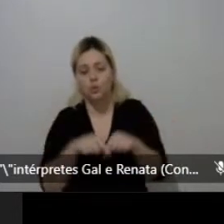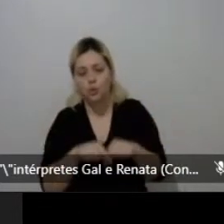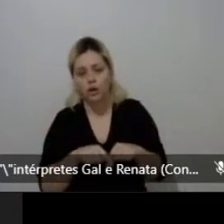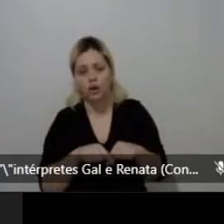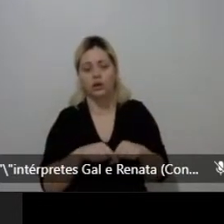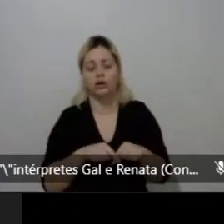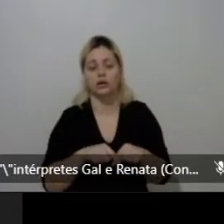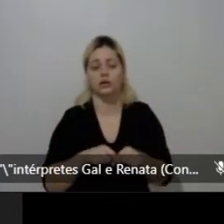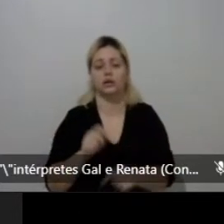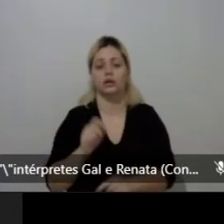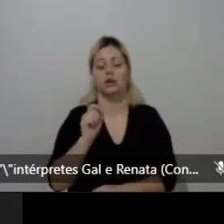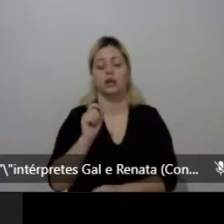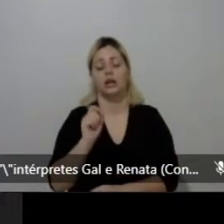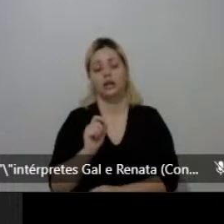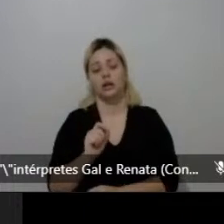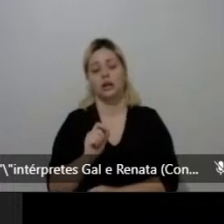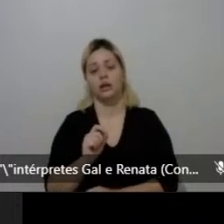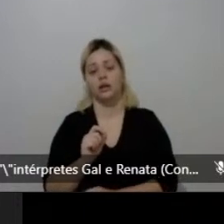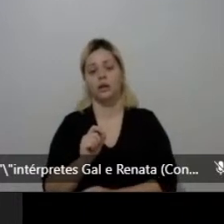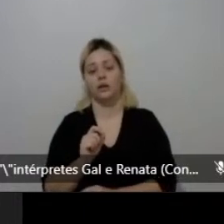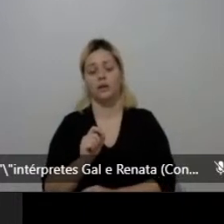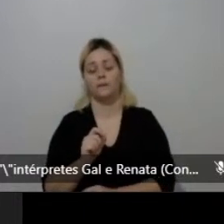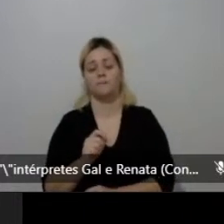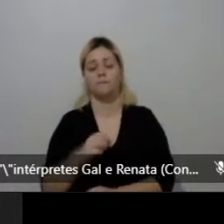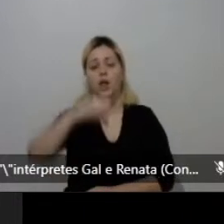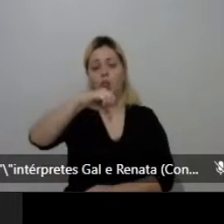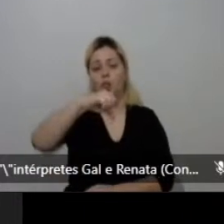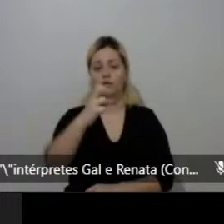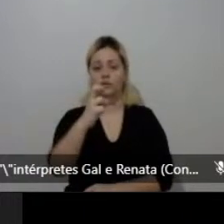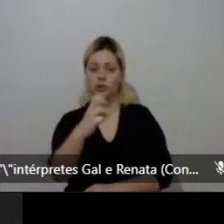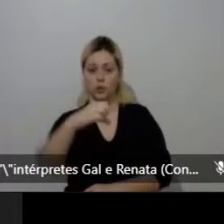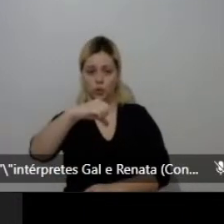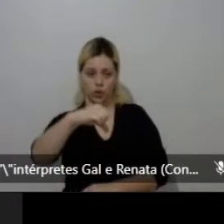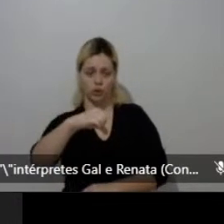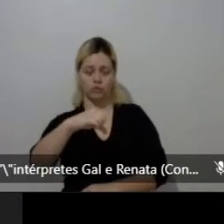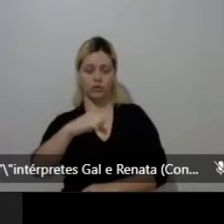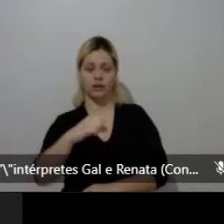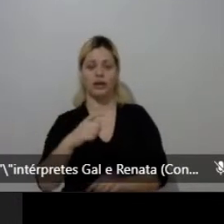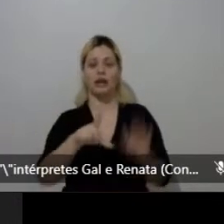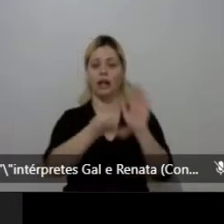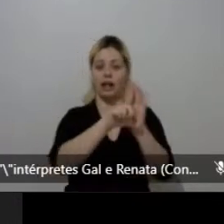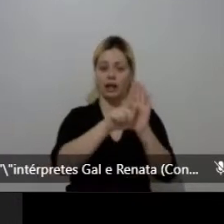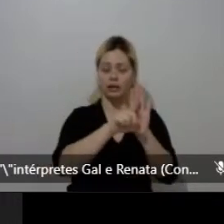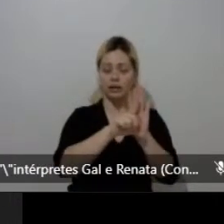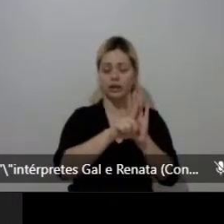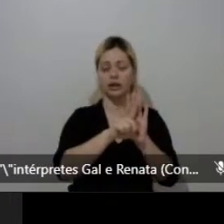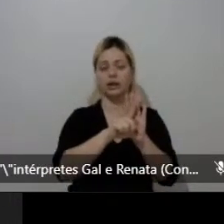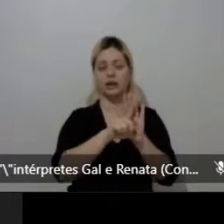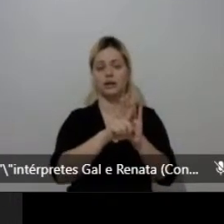florestas, então a MP 959, que originou a lei